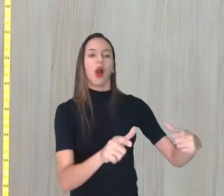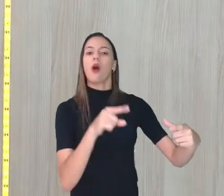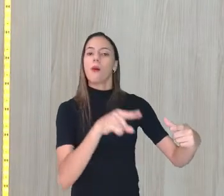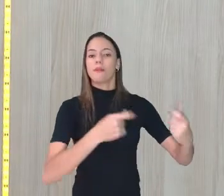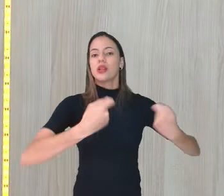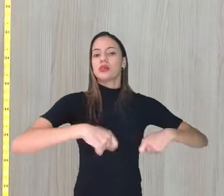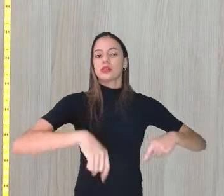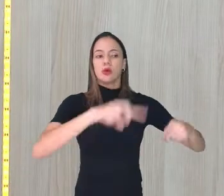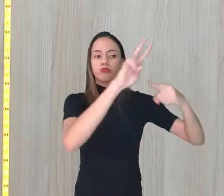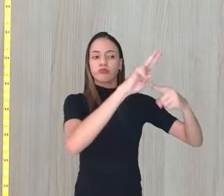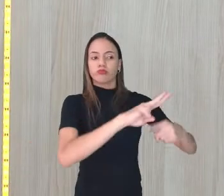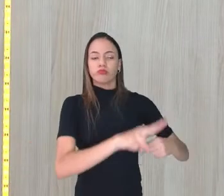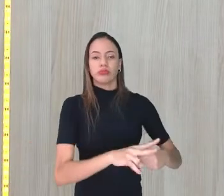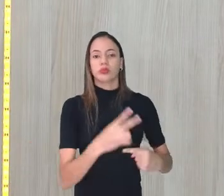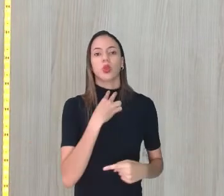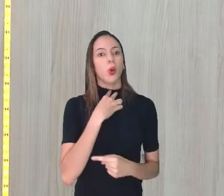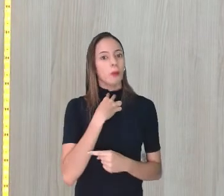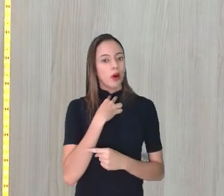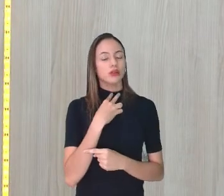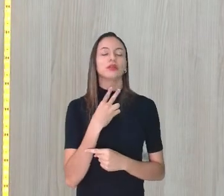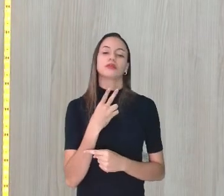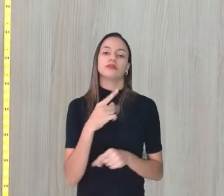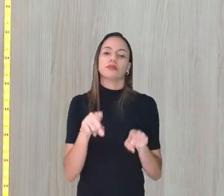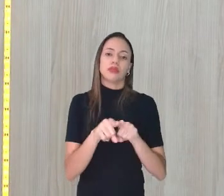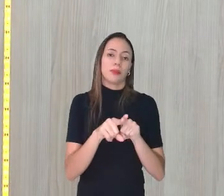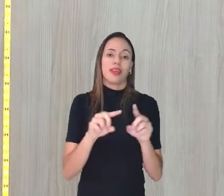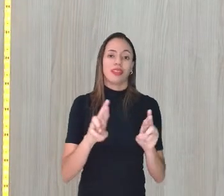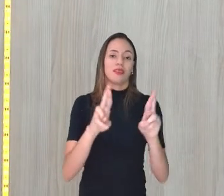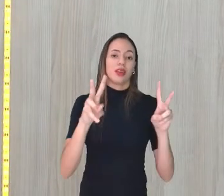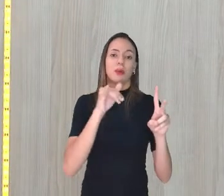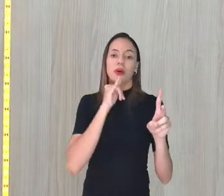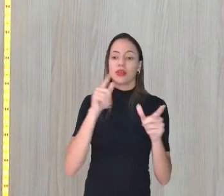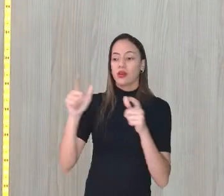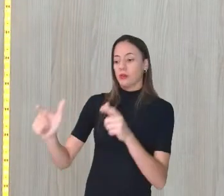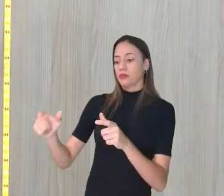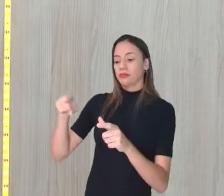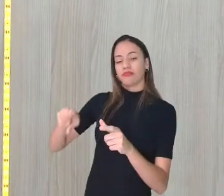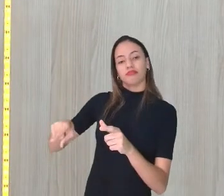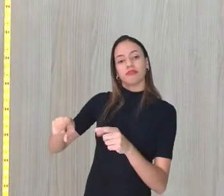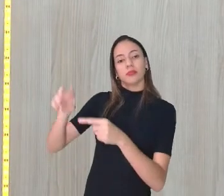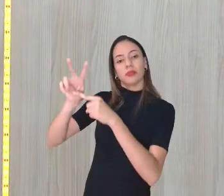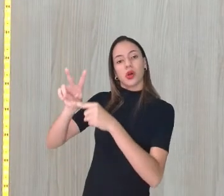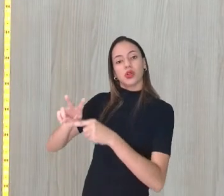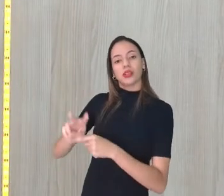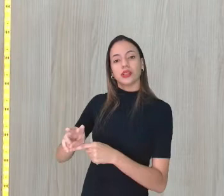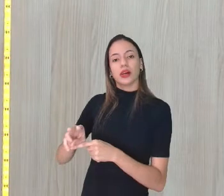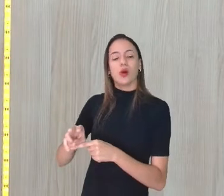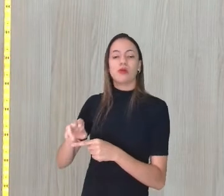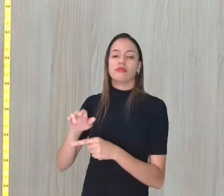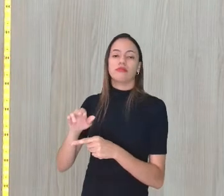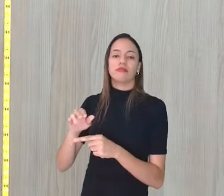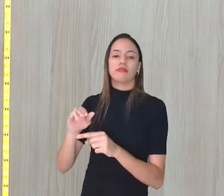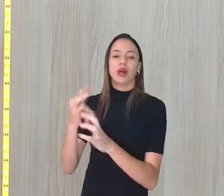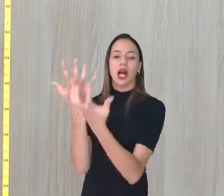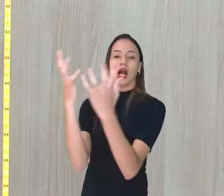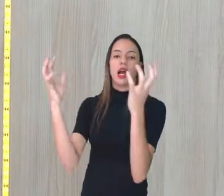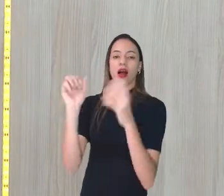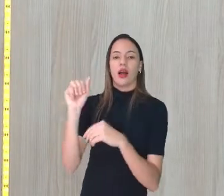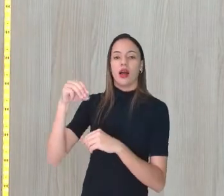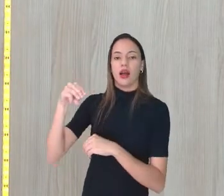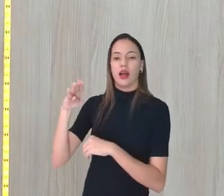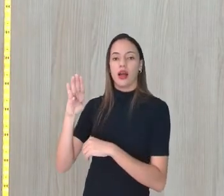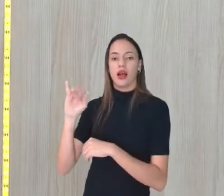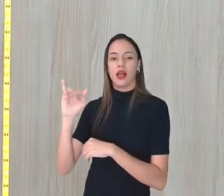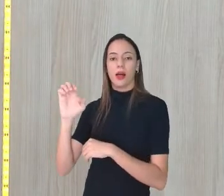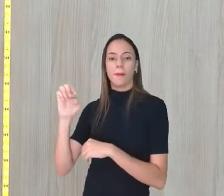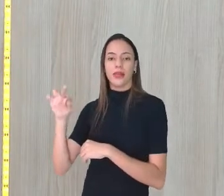ambiente. E aí já é diferente dessas áreas, por exemplo, de proteção, né, ambiental, que tem um uso, pode